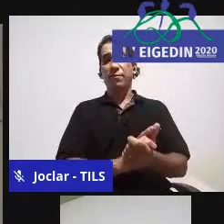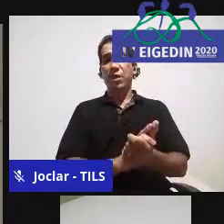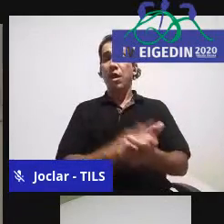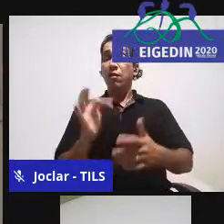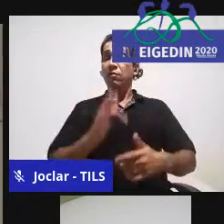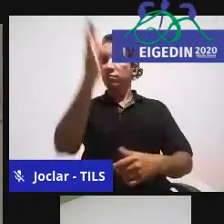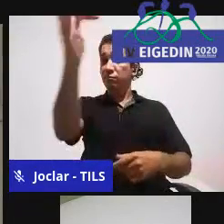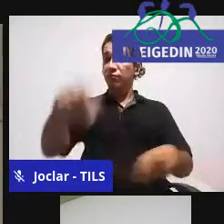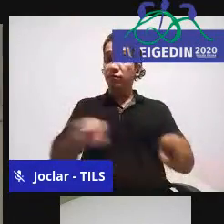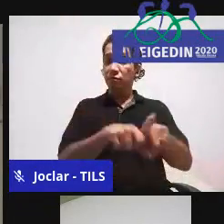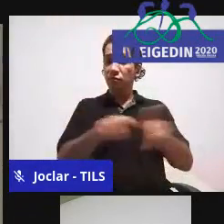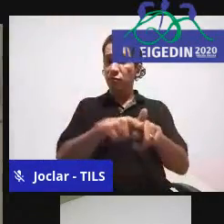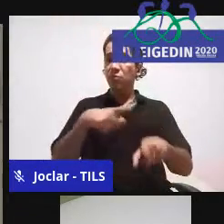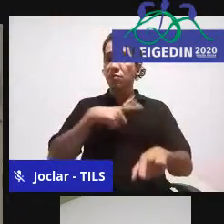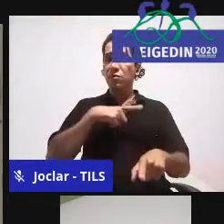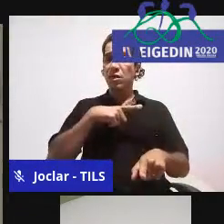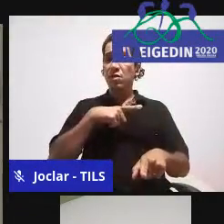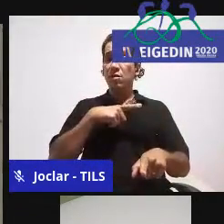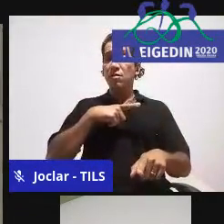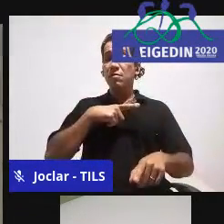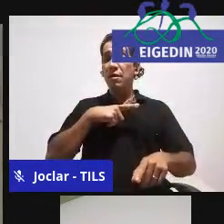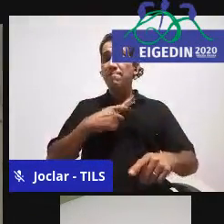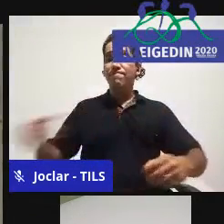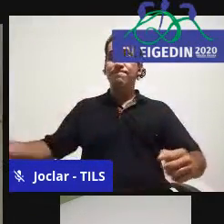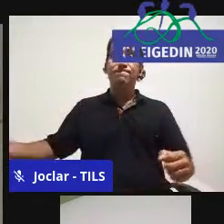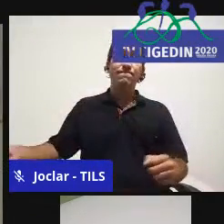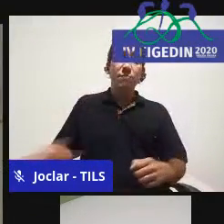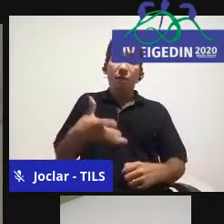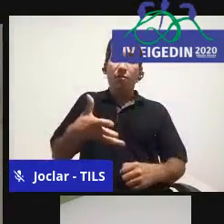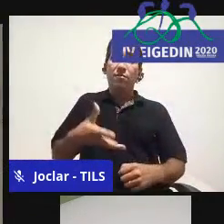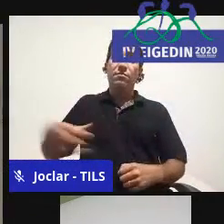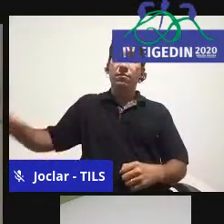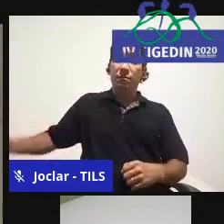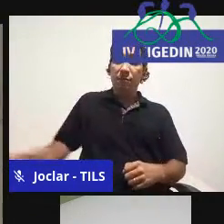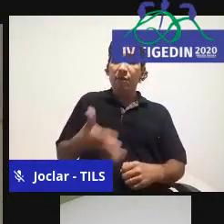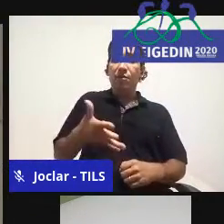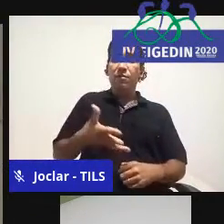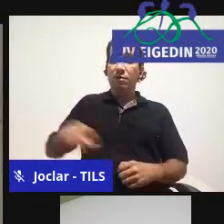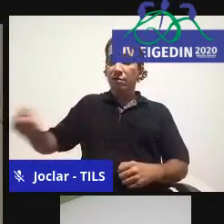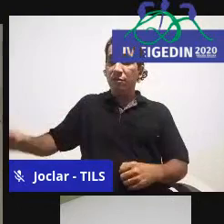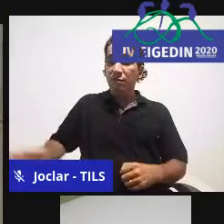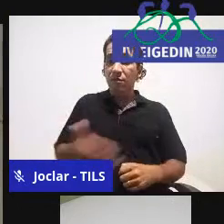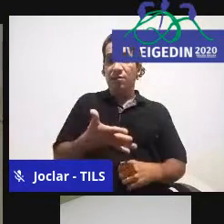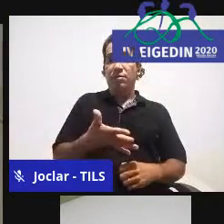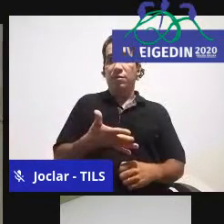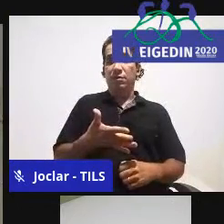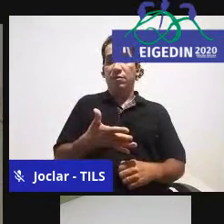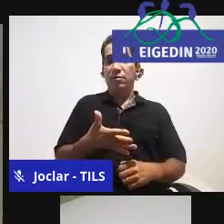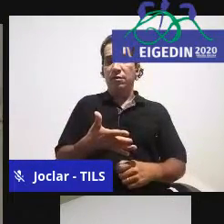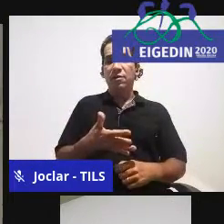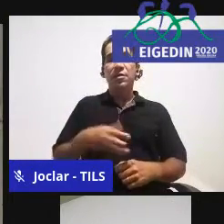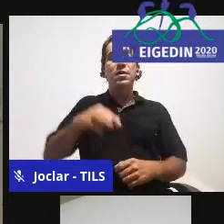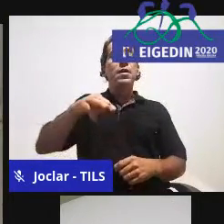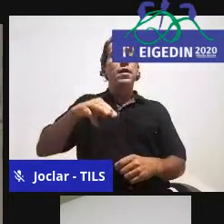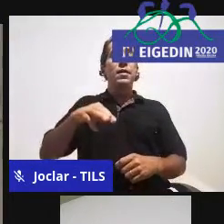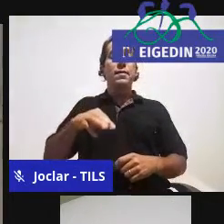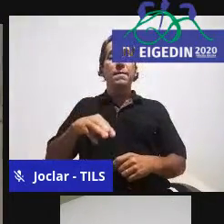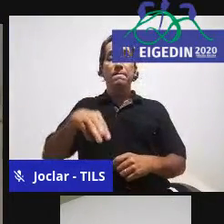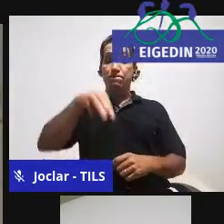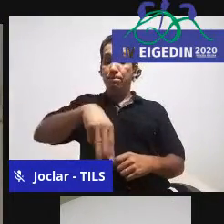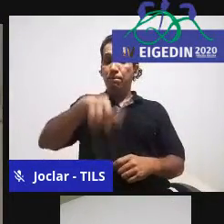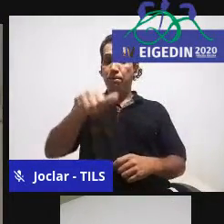tecnológicos. E isso que eu gostaria de salientar. Uma outra coisa também que Marcelo não fez referência, mas